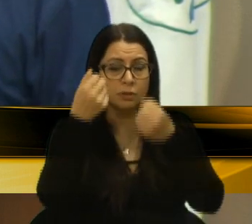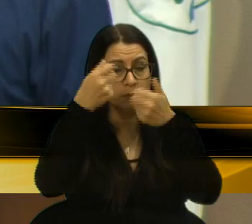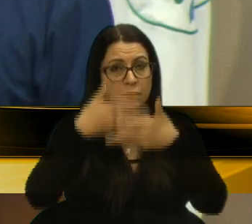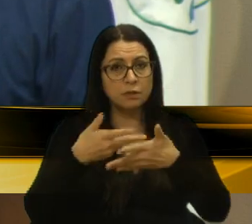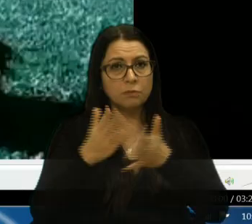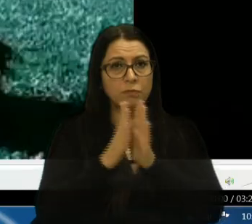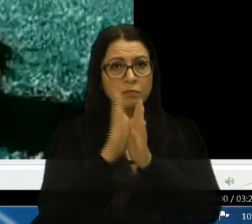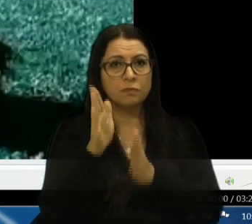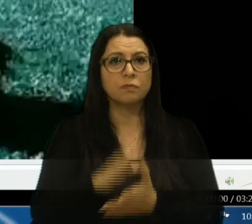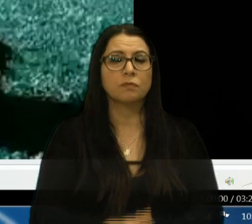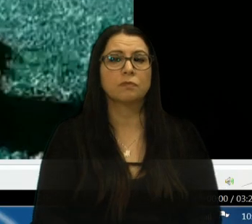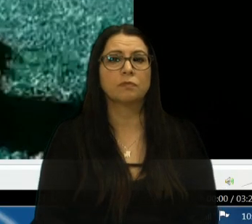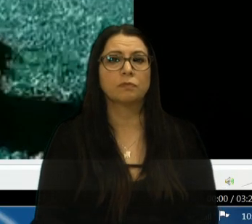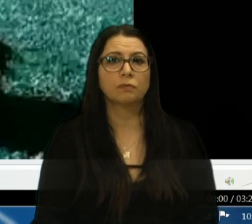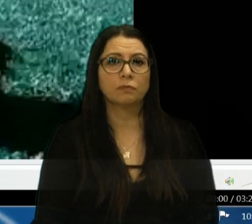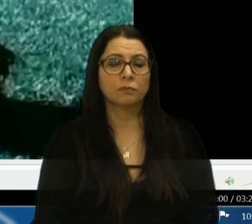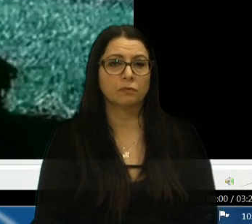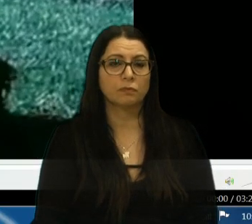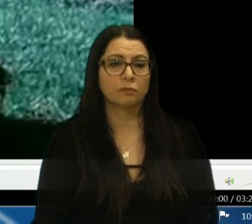favor.